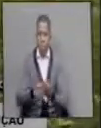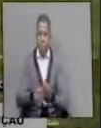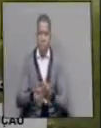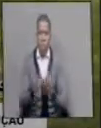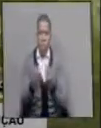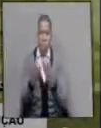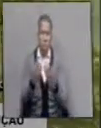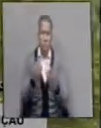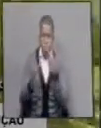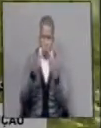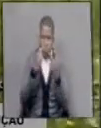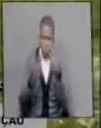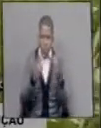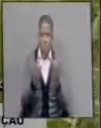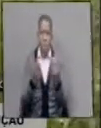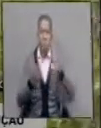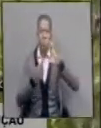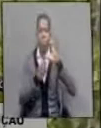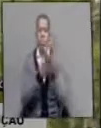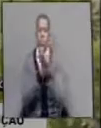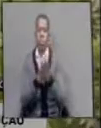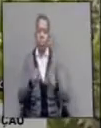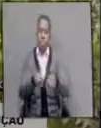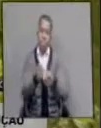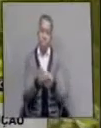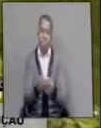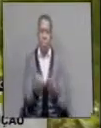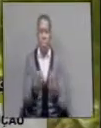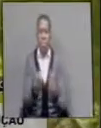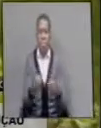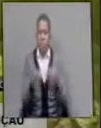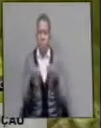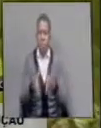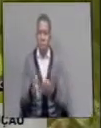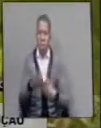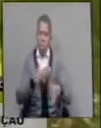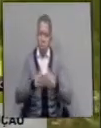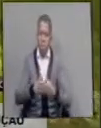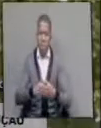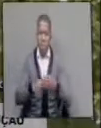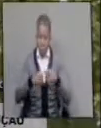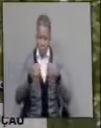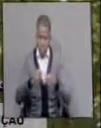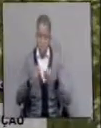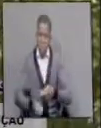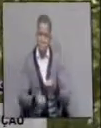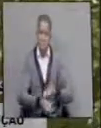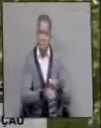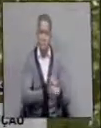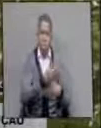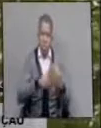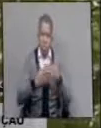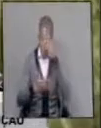várias culturas sem graça e ao longo do tempo pressiona com o pré sal são necessários incentivos diz aí os